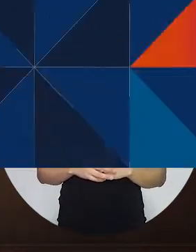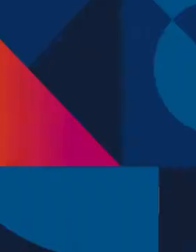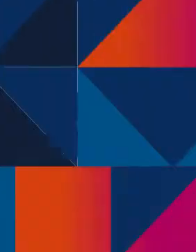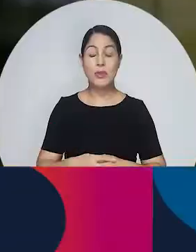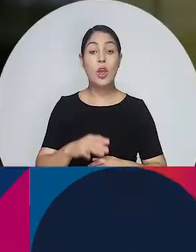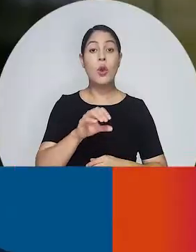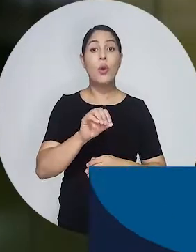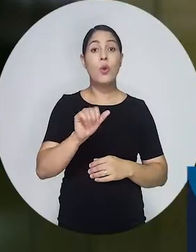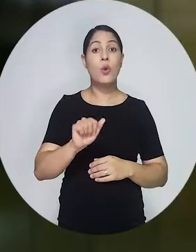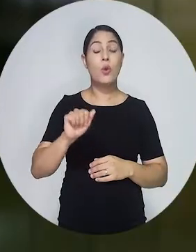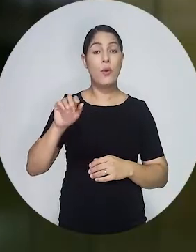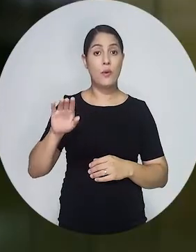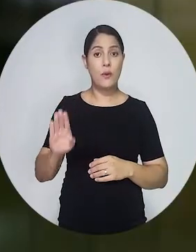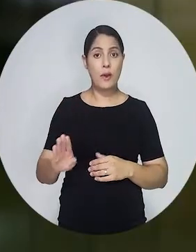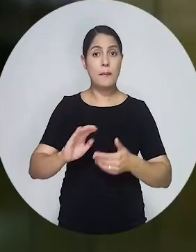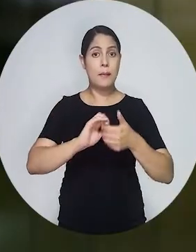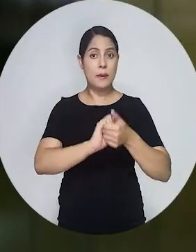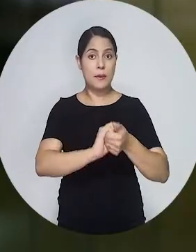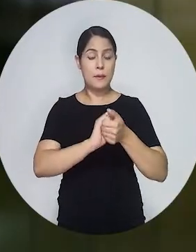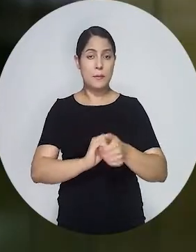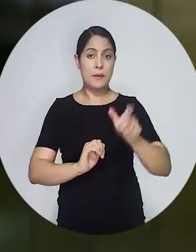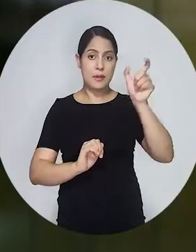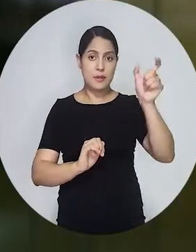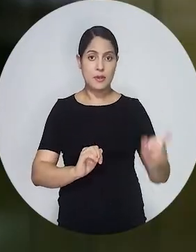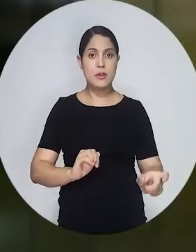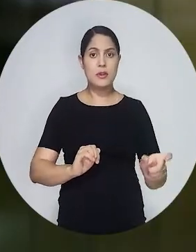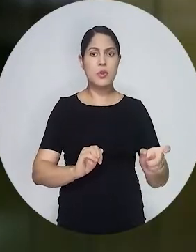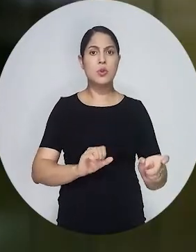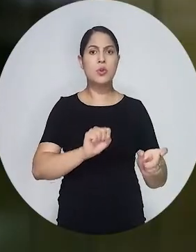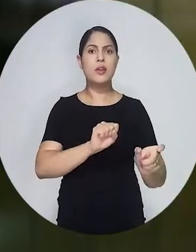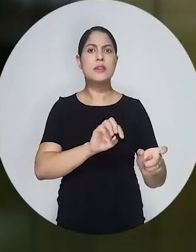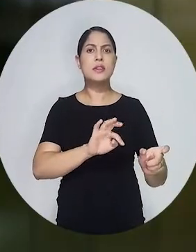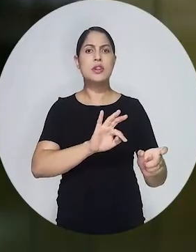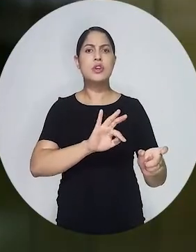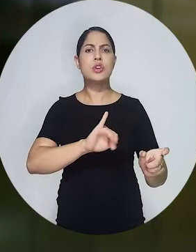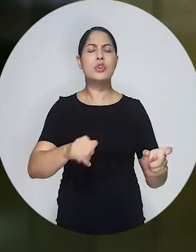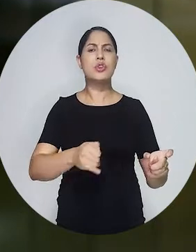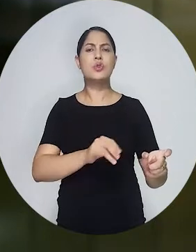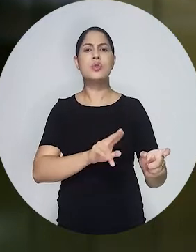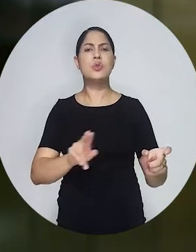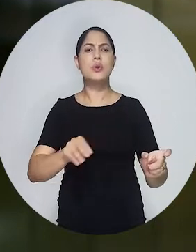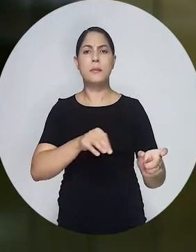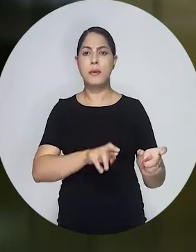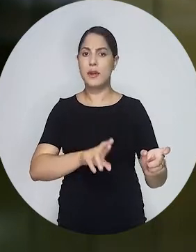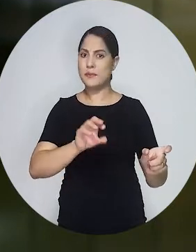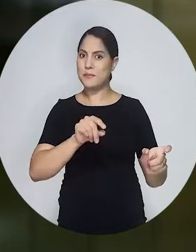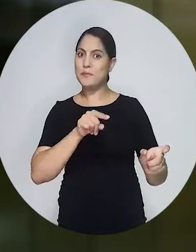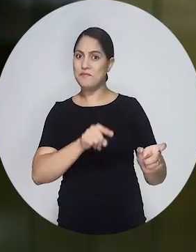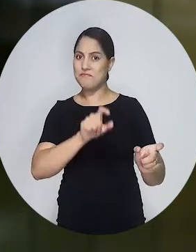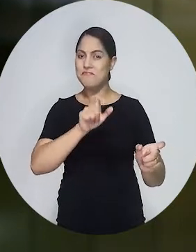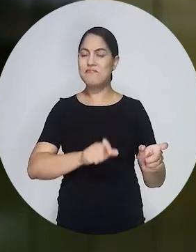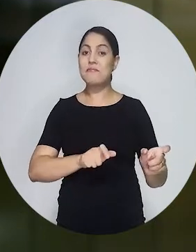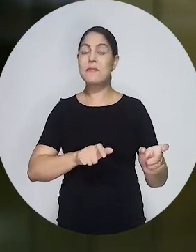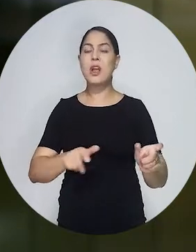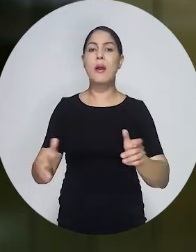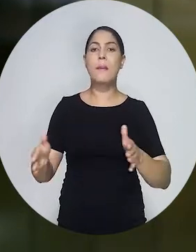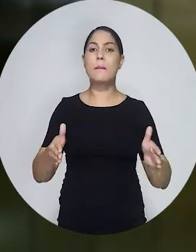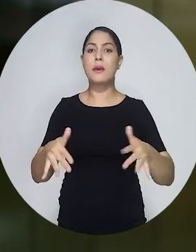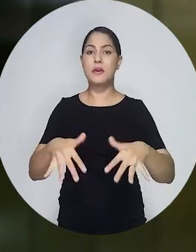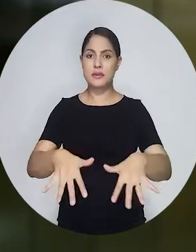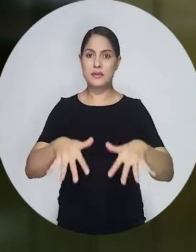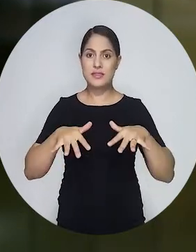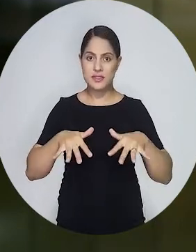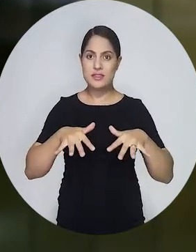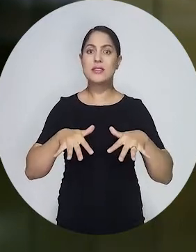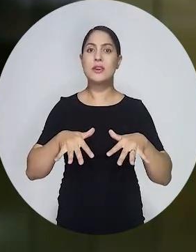Constituição. A OAB Nacional cumprimentou o ministro do STJ, Mauro Campbell, pela postura em defesa das prerrogativas da